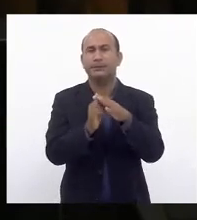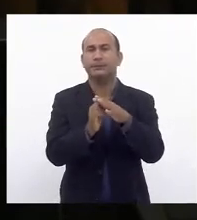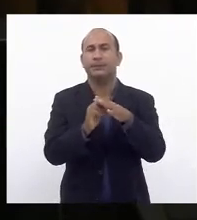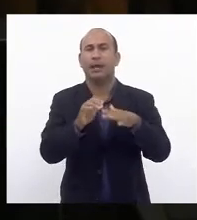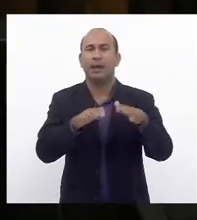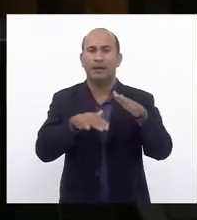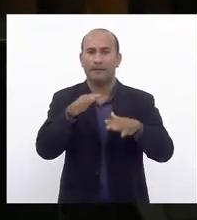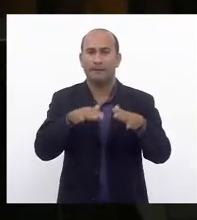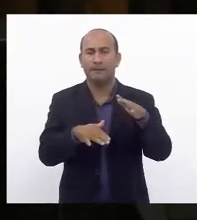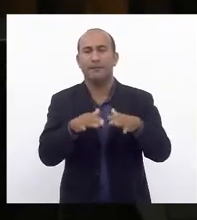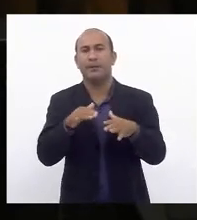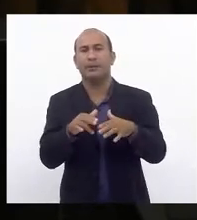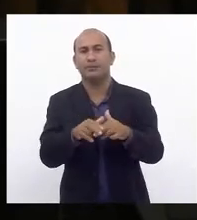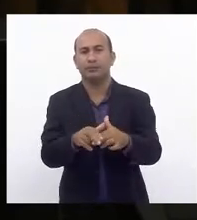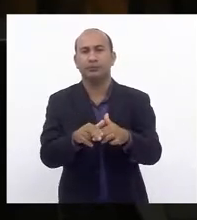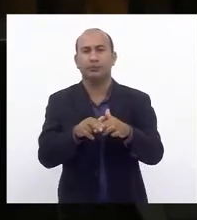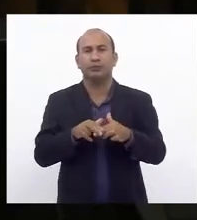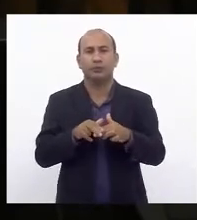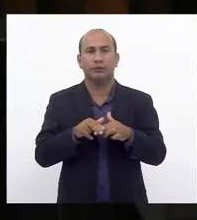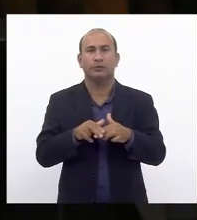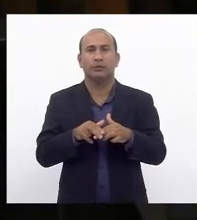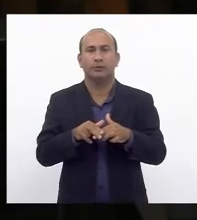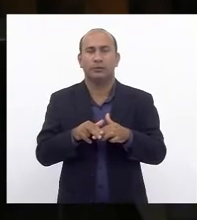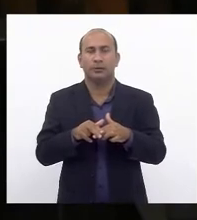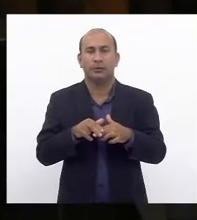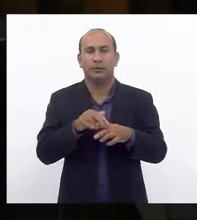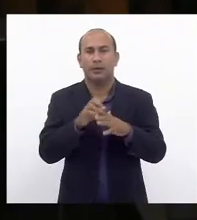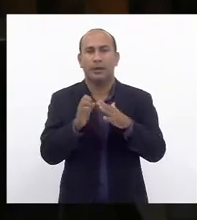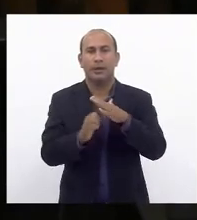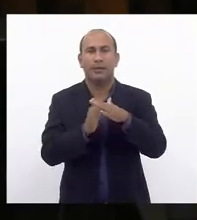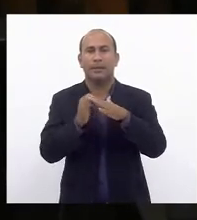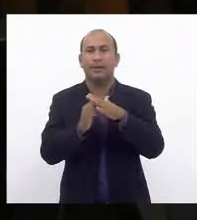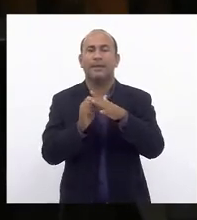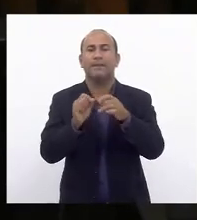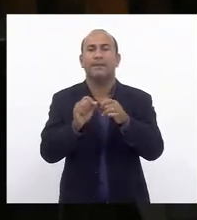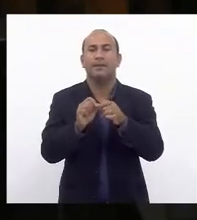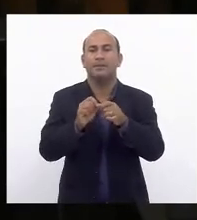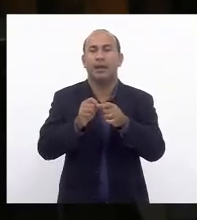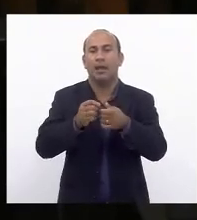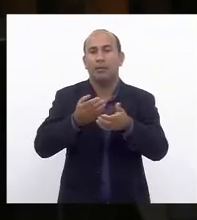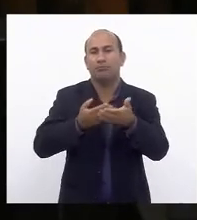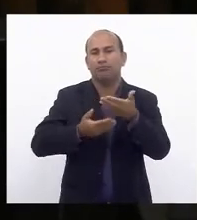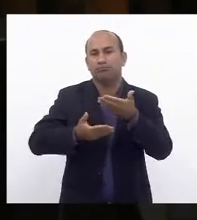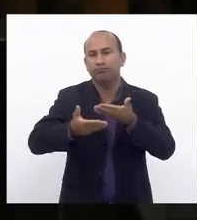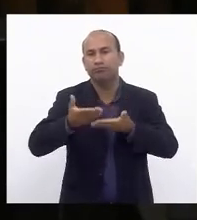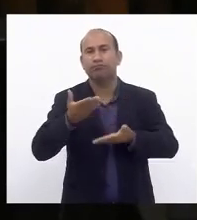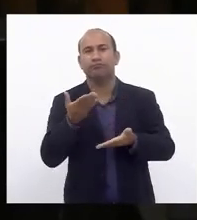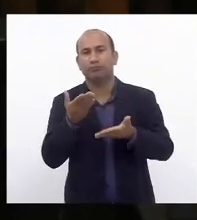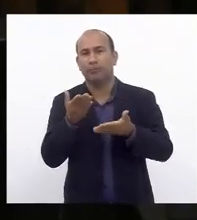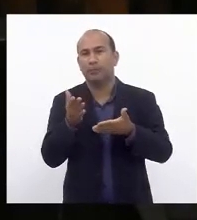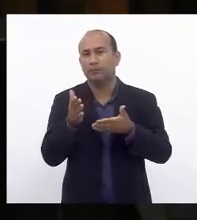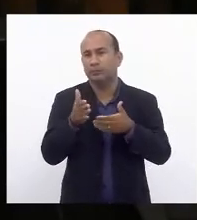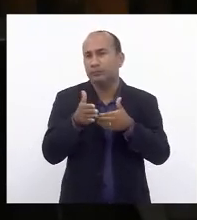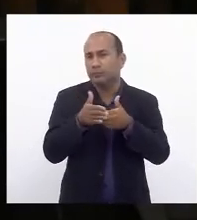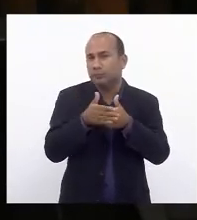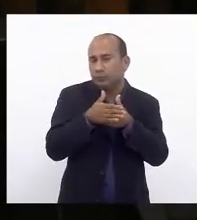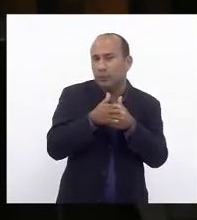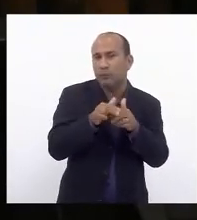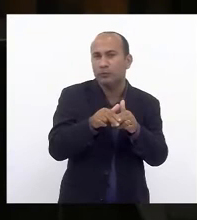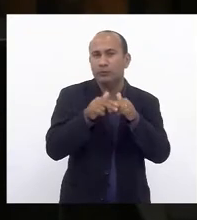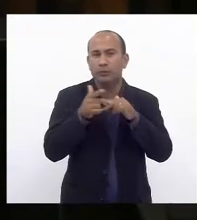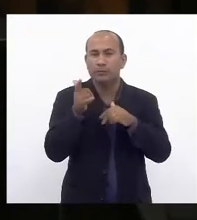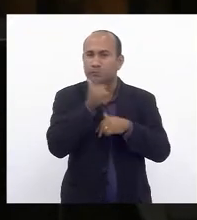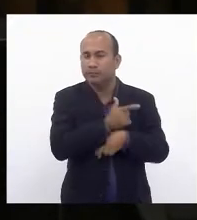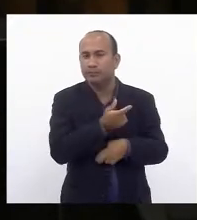com as exceções de praxe, organizações de fazer negócios espúrios para ganhar dinheiro